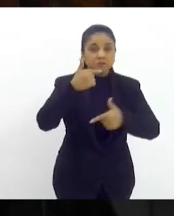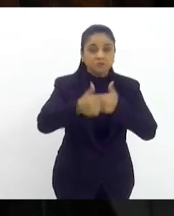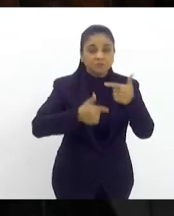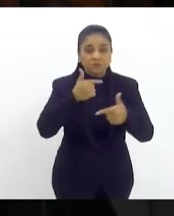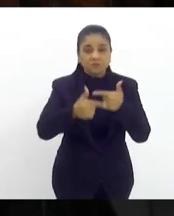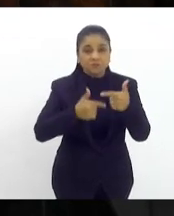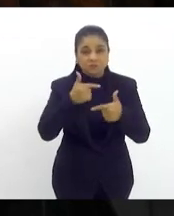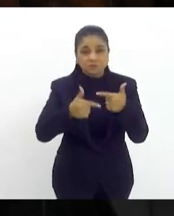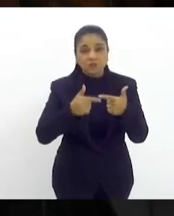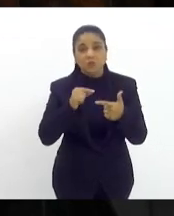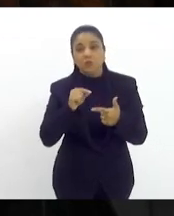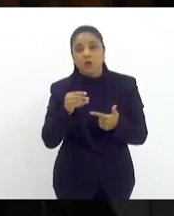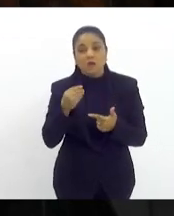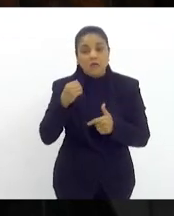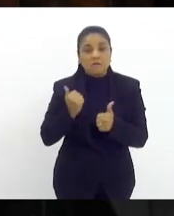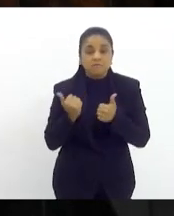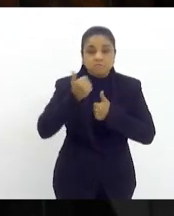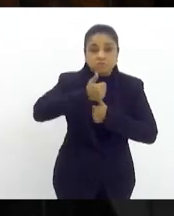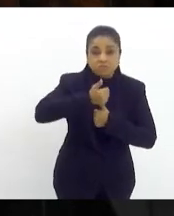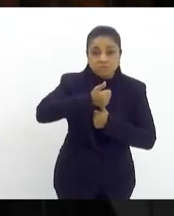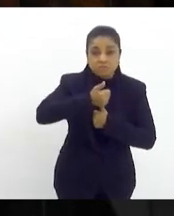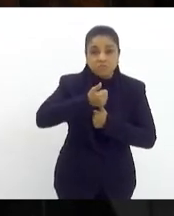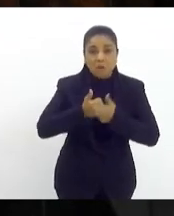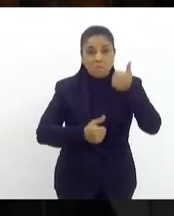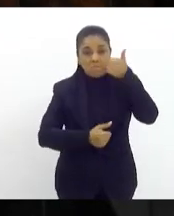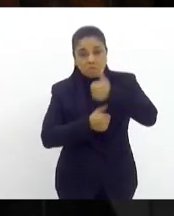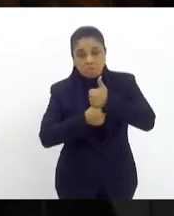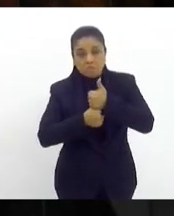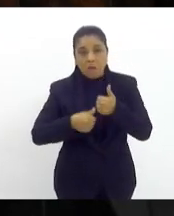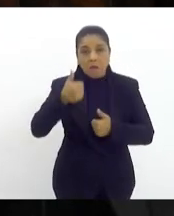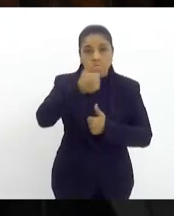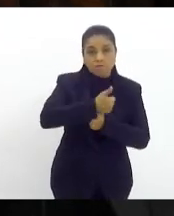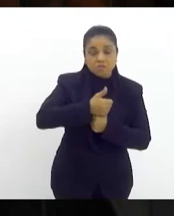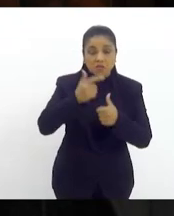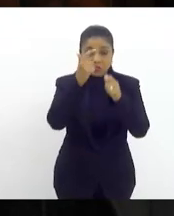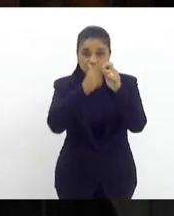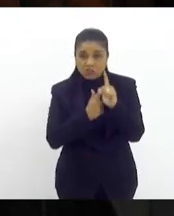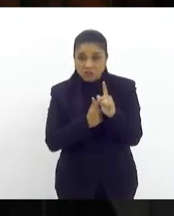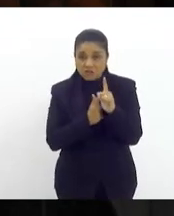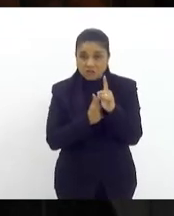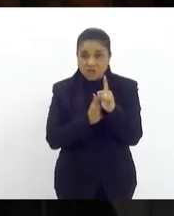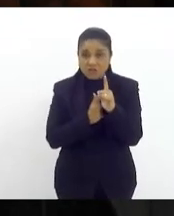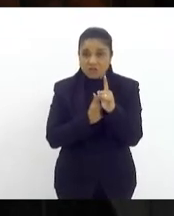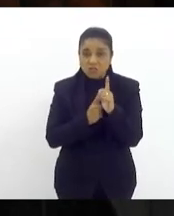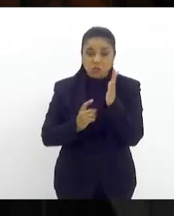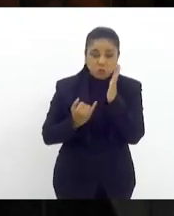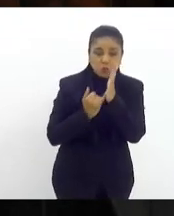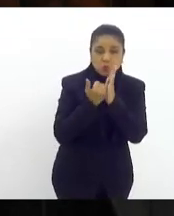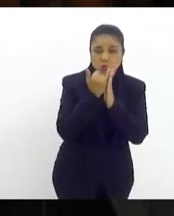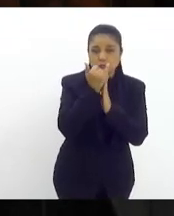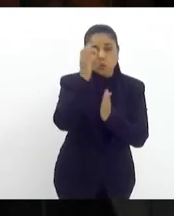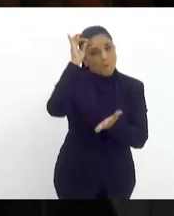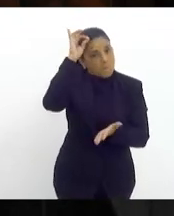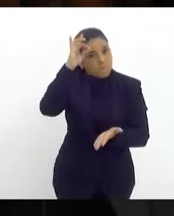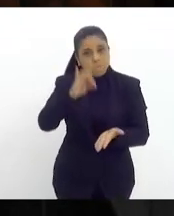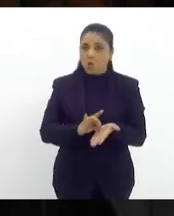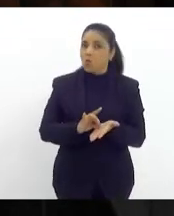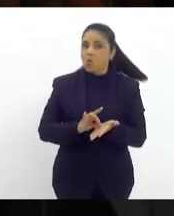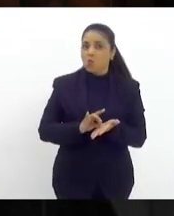recompondo um serviço da nossa dívida com juros reais ponderados